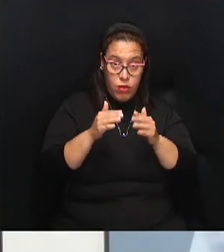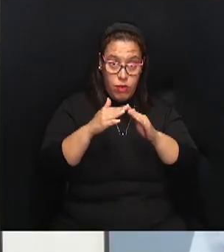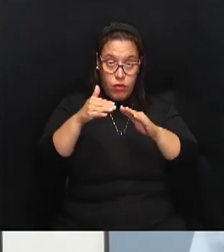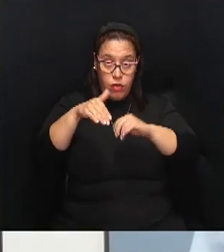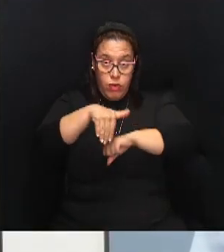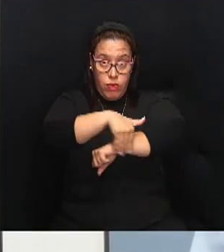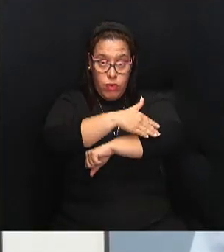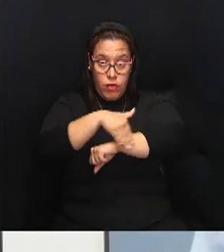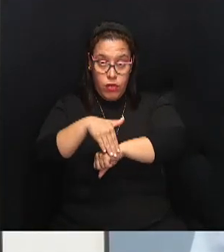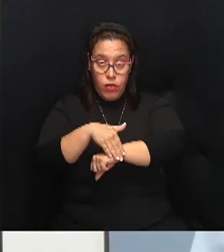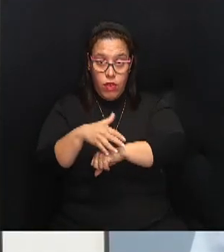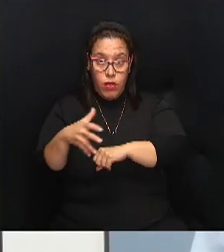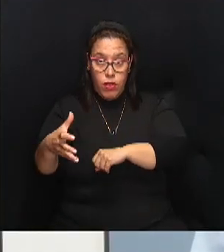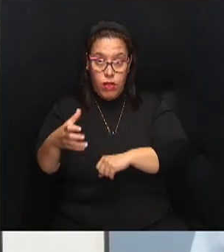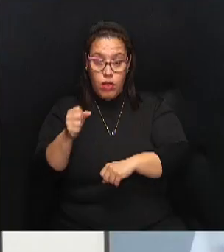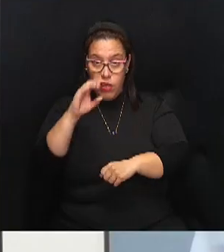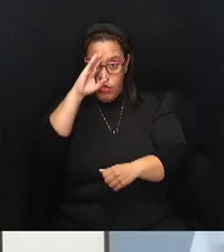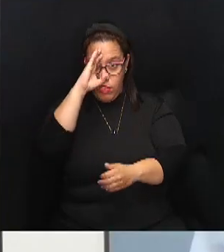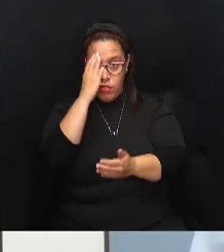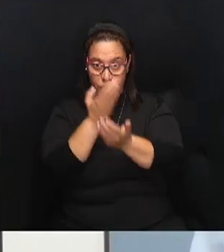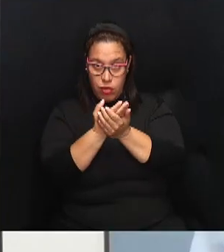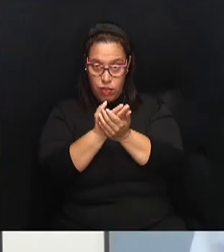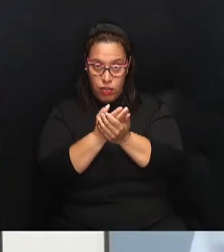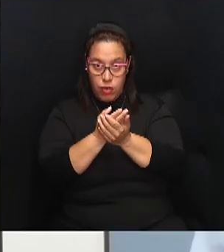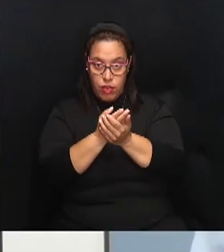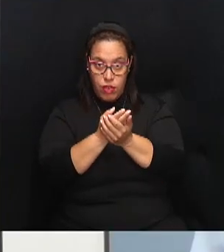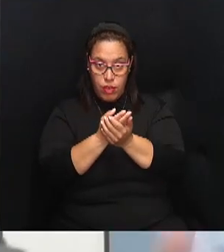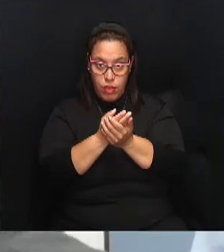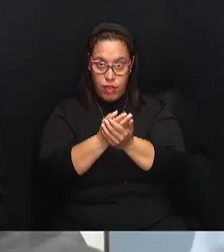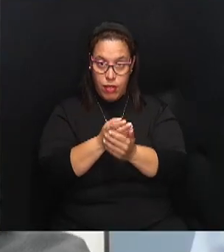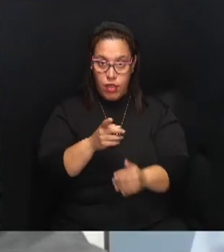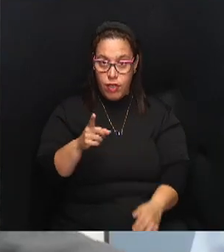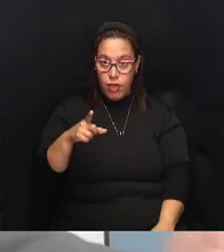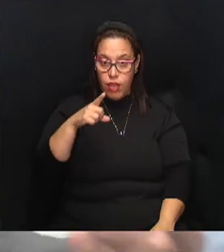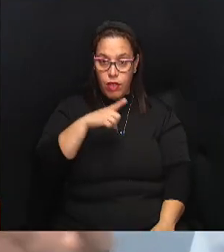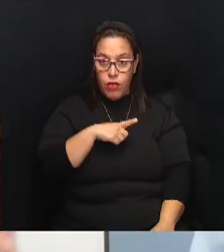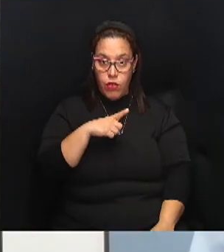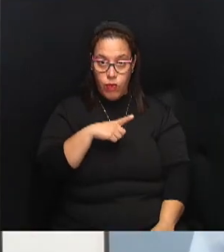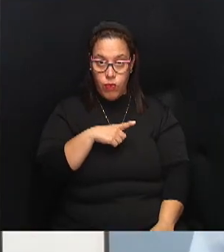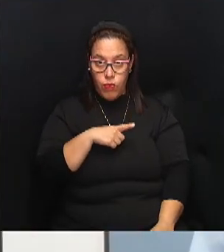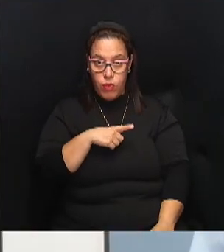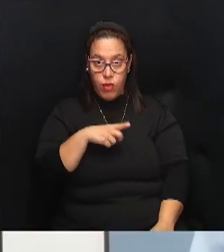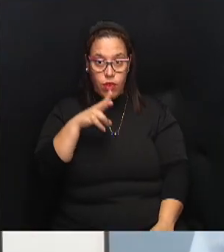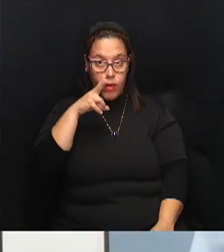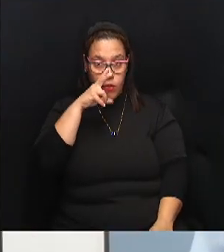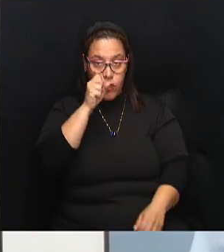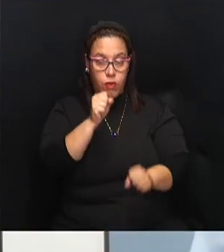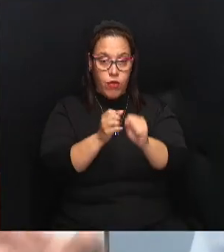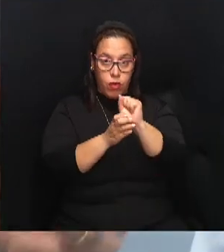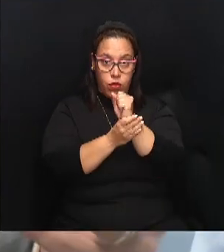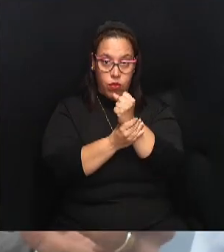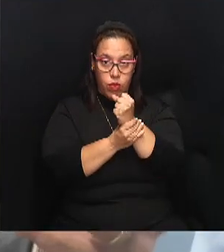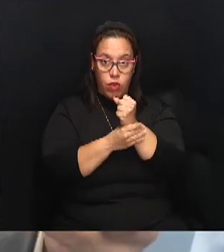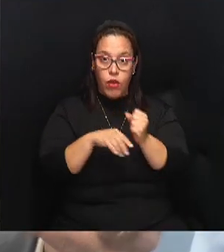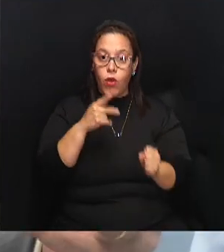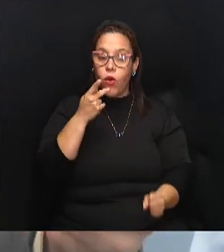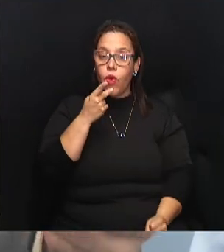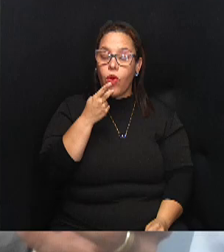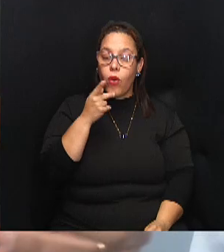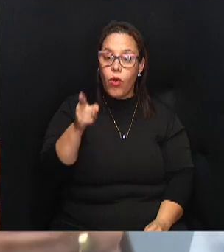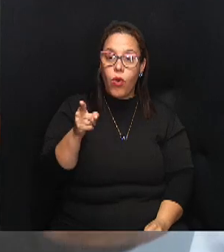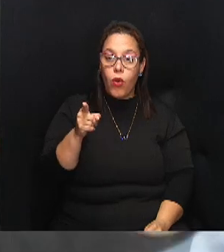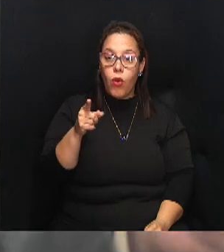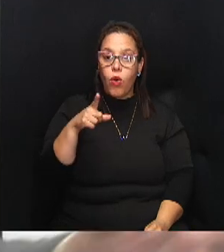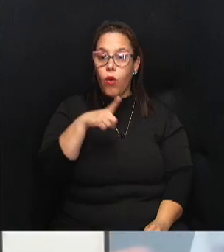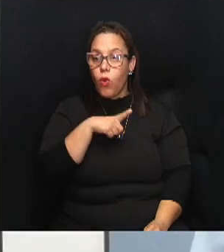moradores, eles pegam a confiança já nesse pessoal. Sim. Aí tem que vir o pessoal da Força de Segurança falar assim, olha, tem alguém novo?